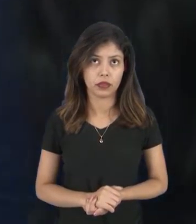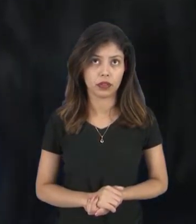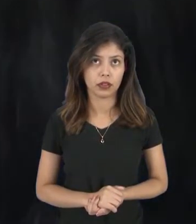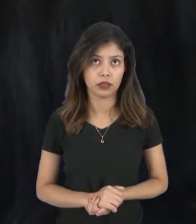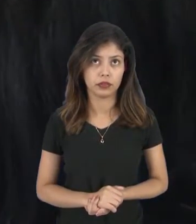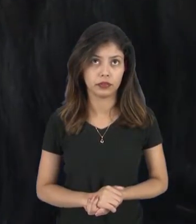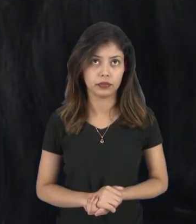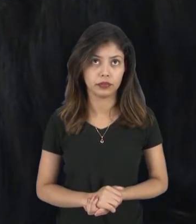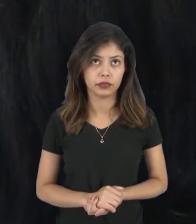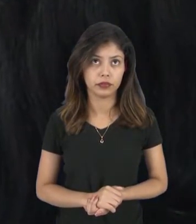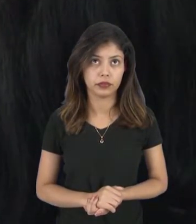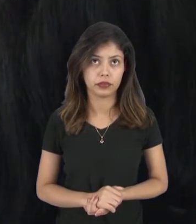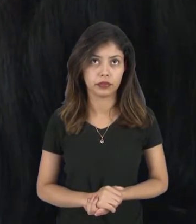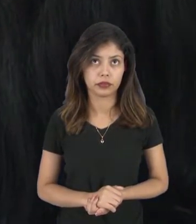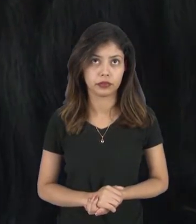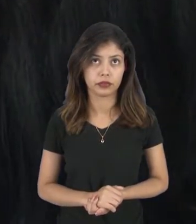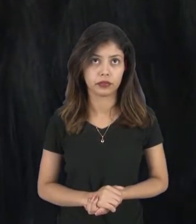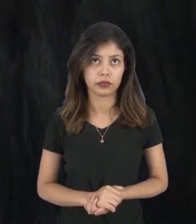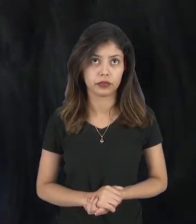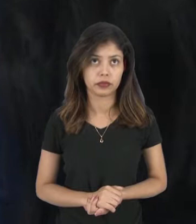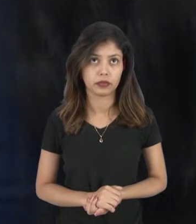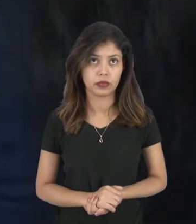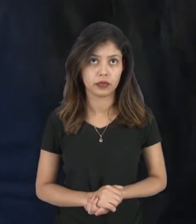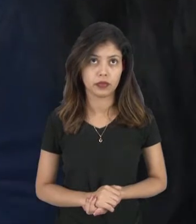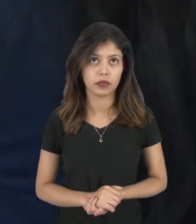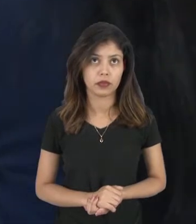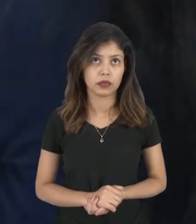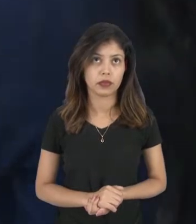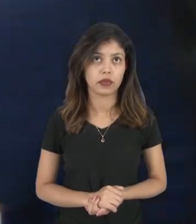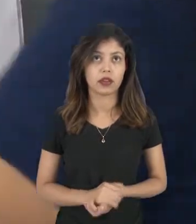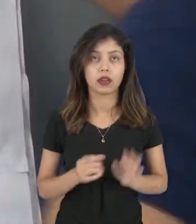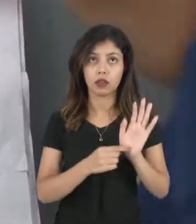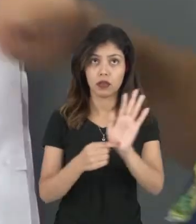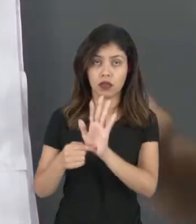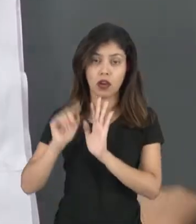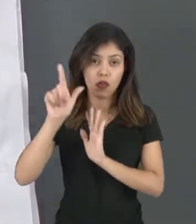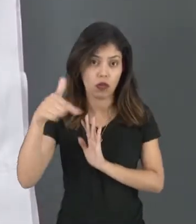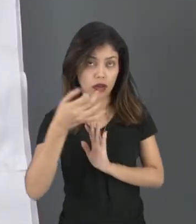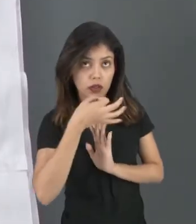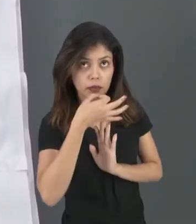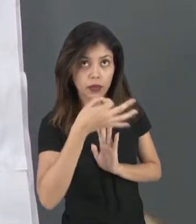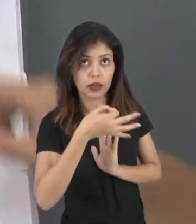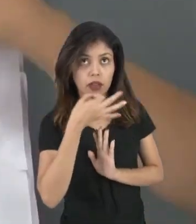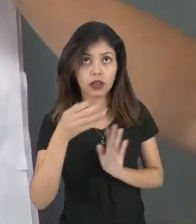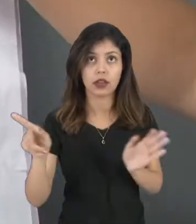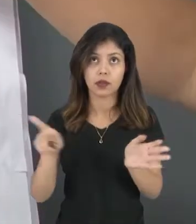A estratégia usada, ele reafirma, com outras palavras,